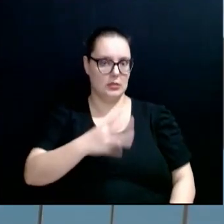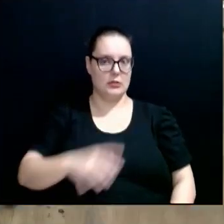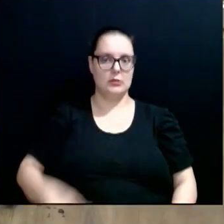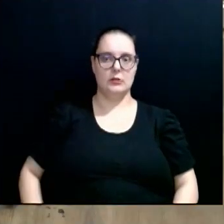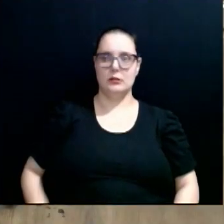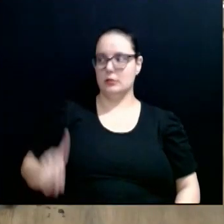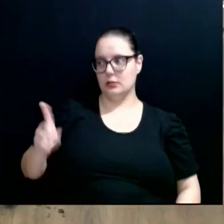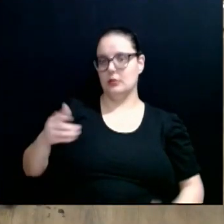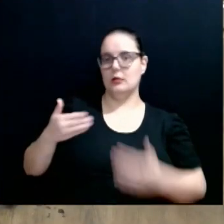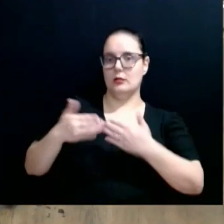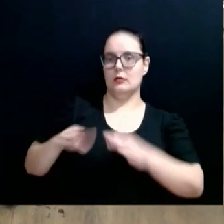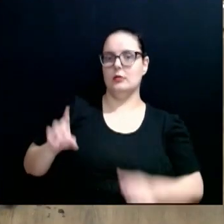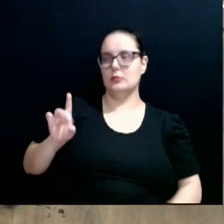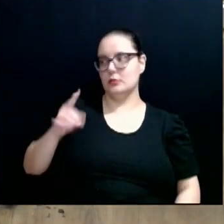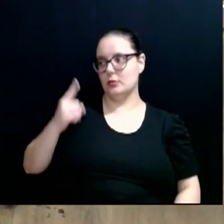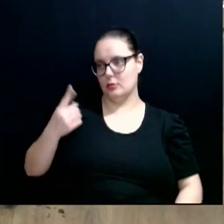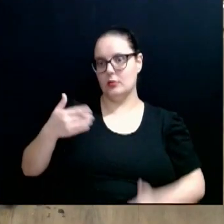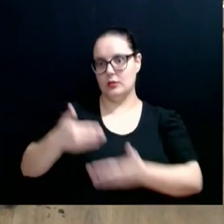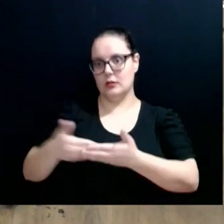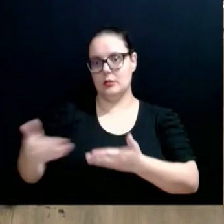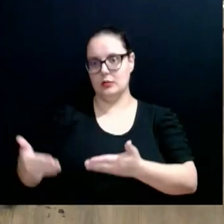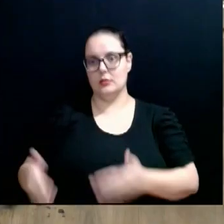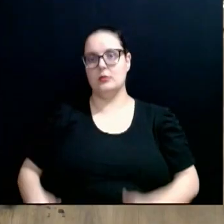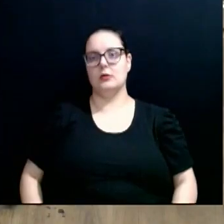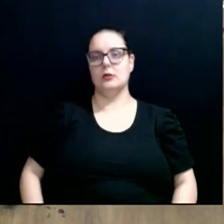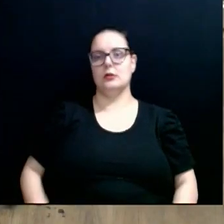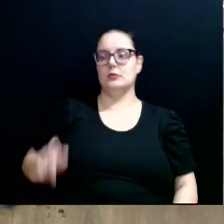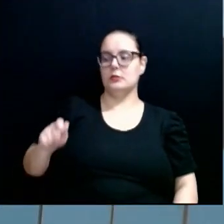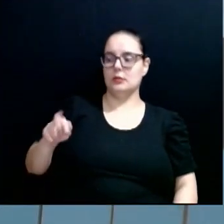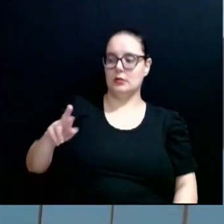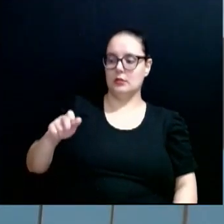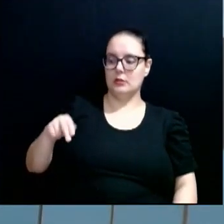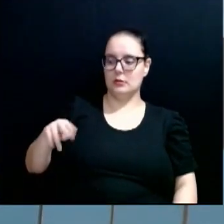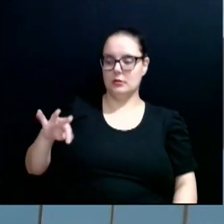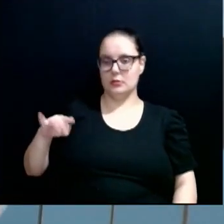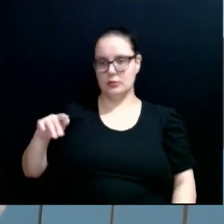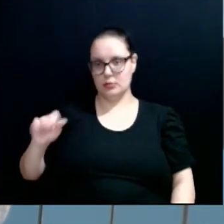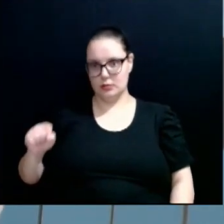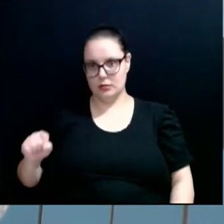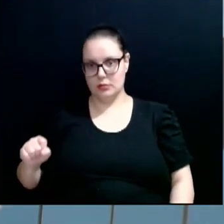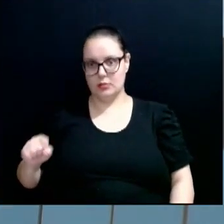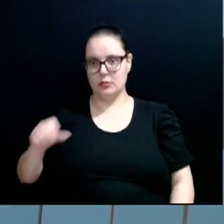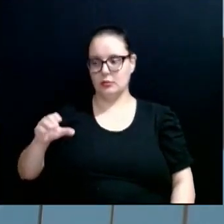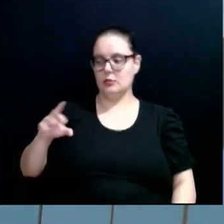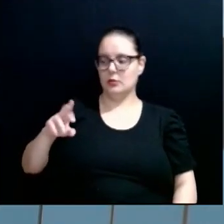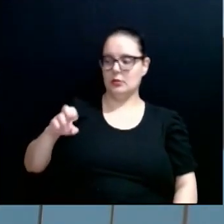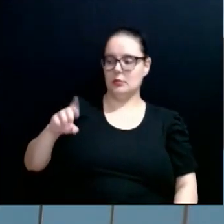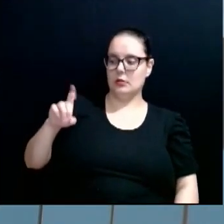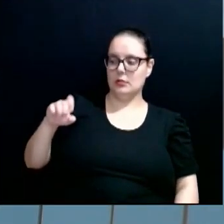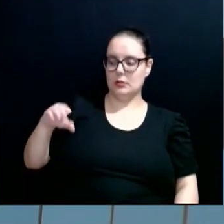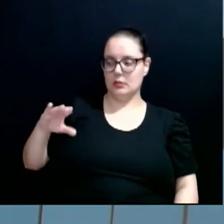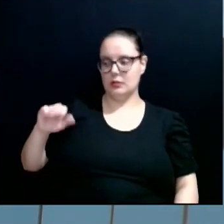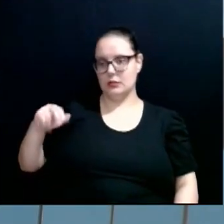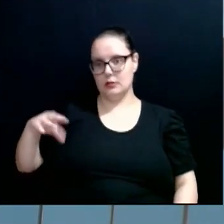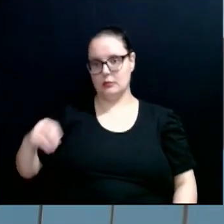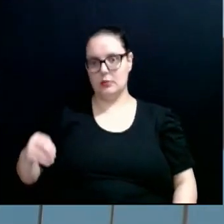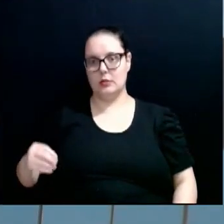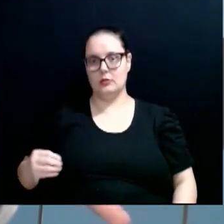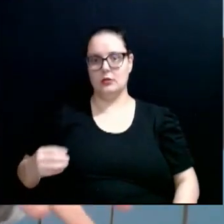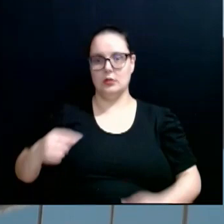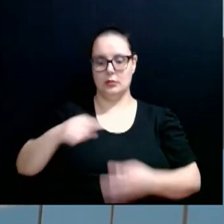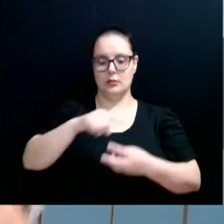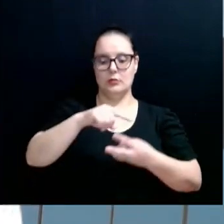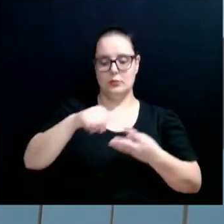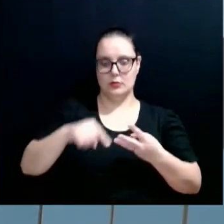um envelope, as garantias e o credenciamento. E aí você vê quem apresentou